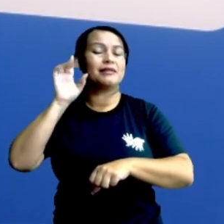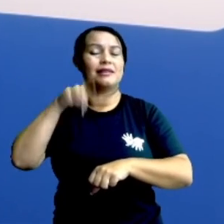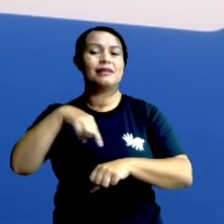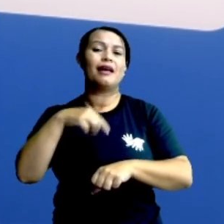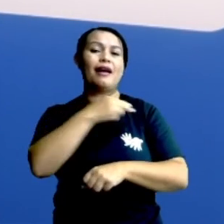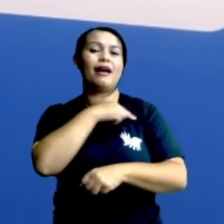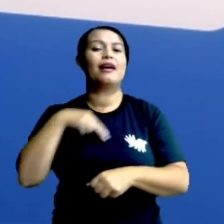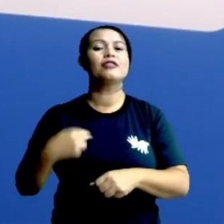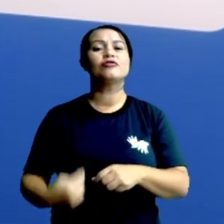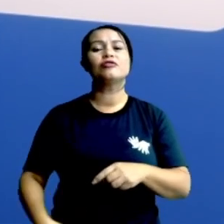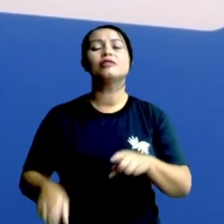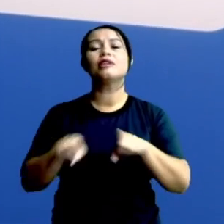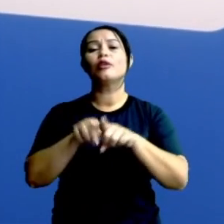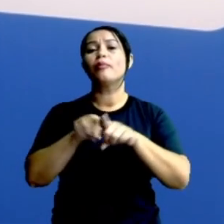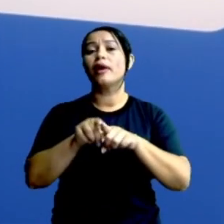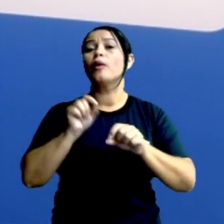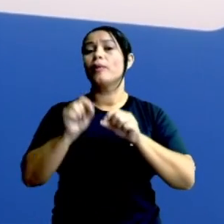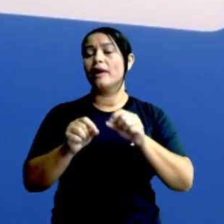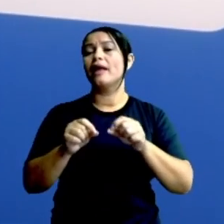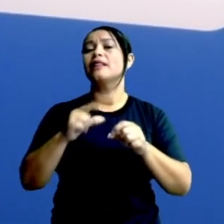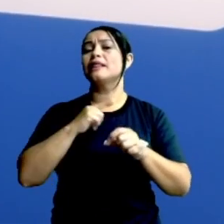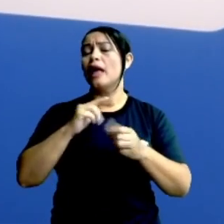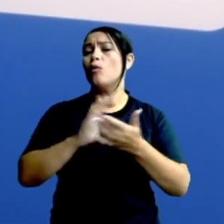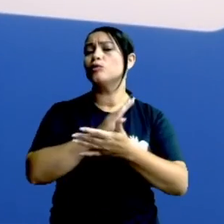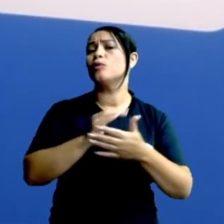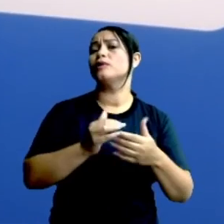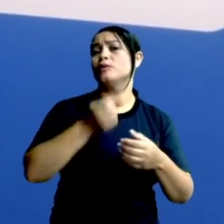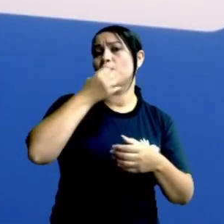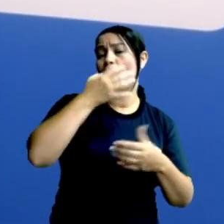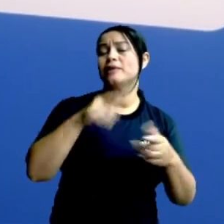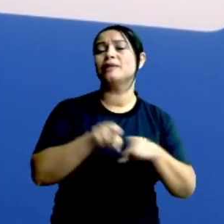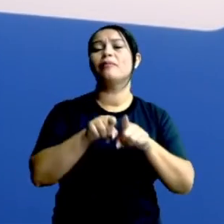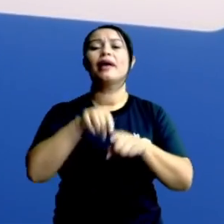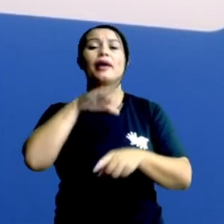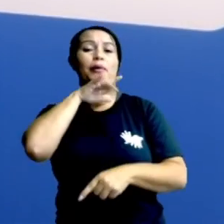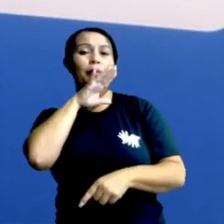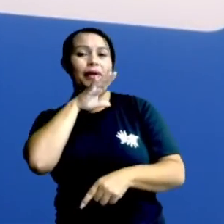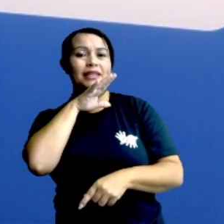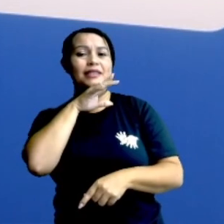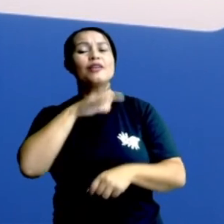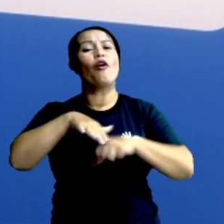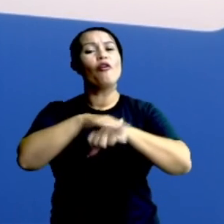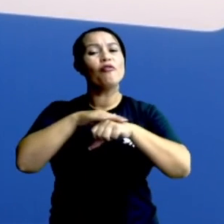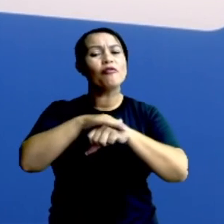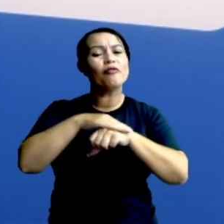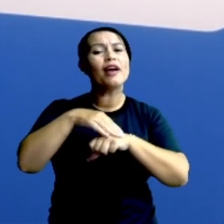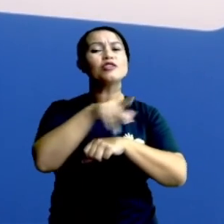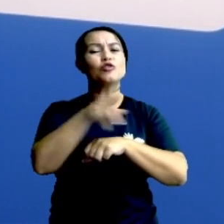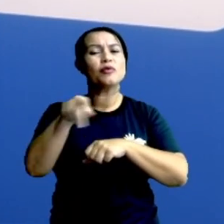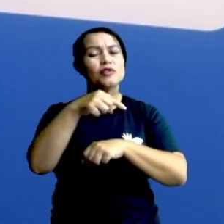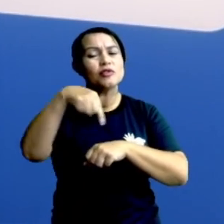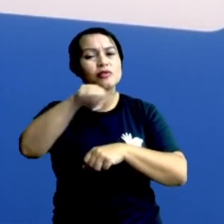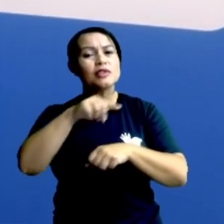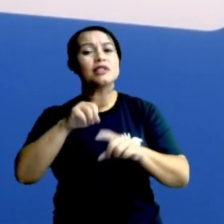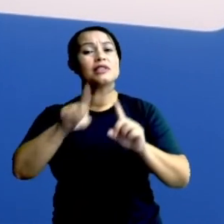também que a atividade industrial ela gera tanto impactos positivos como negativos, tá? Converse com os professores de